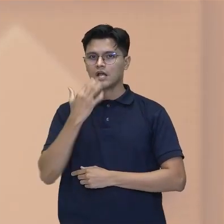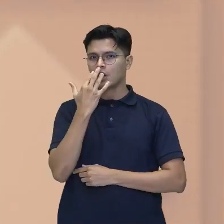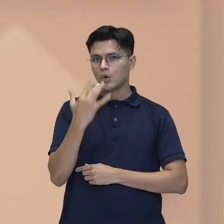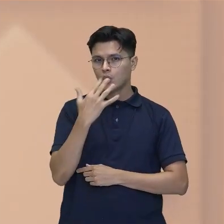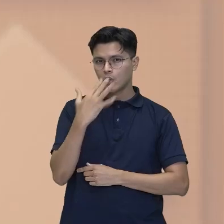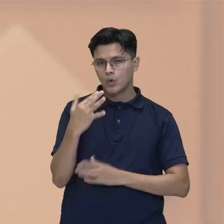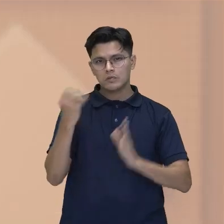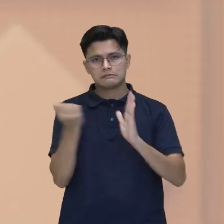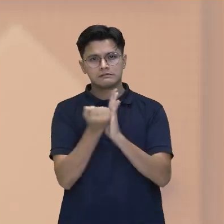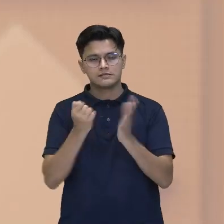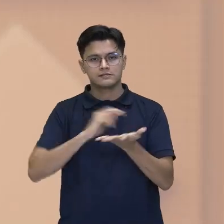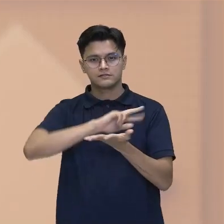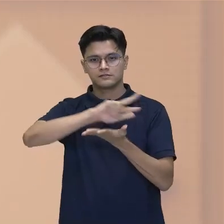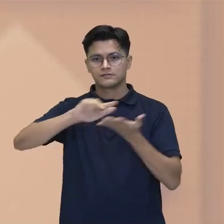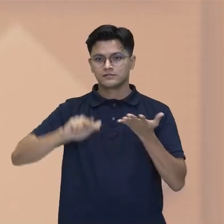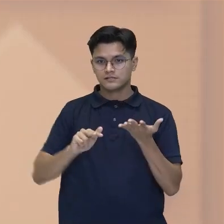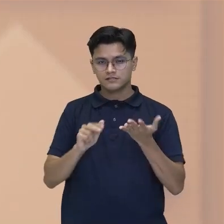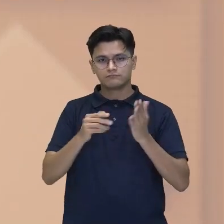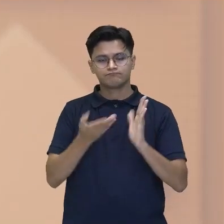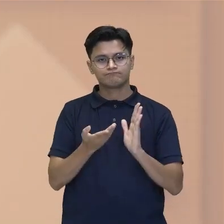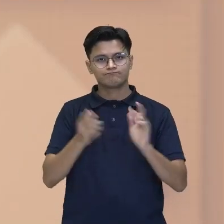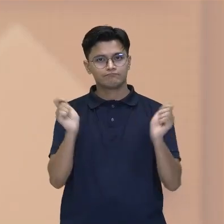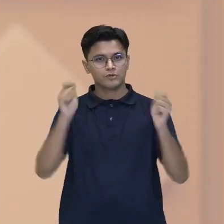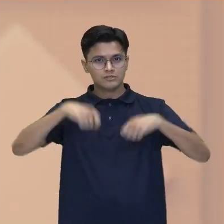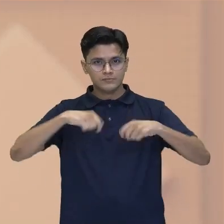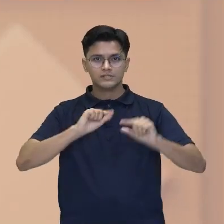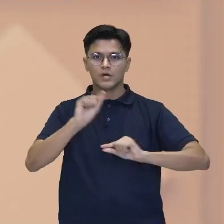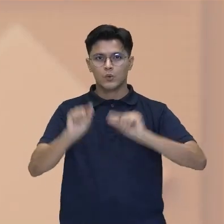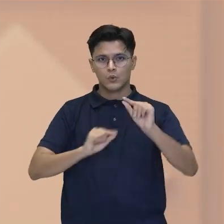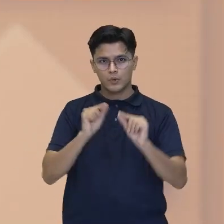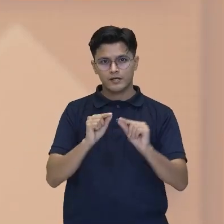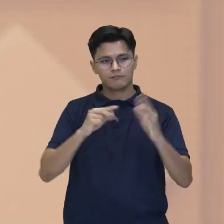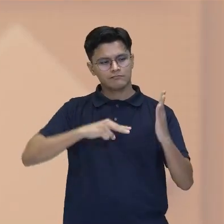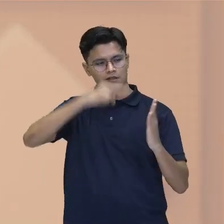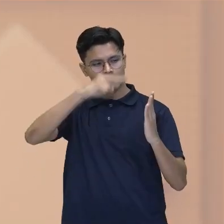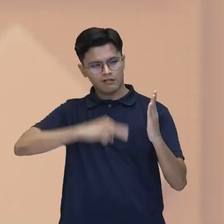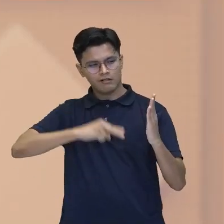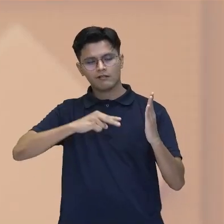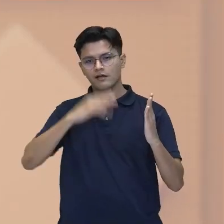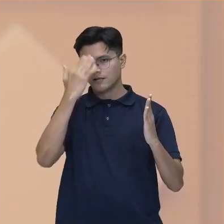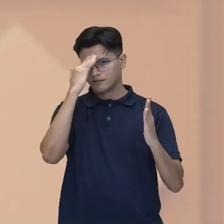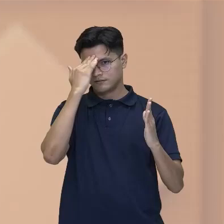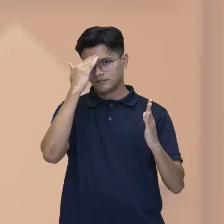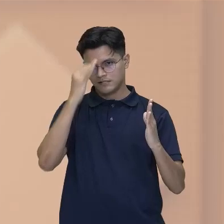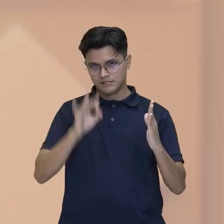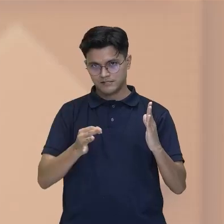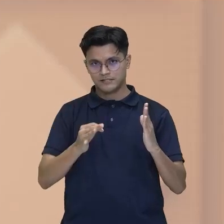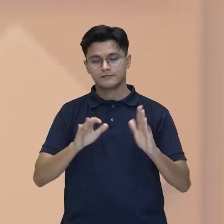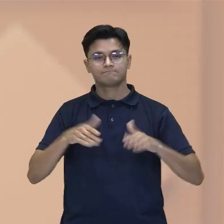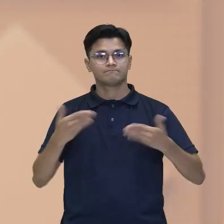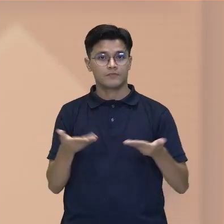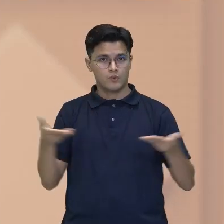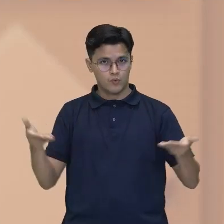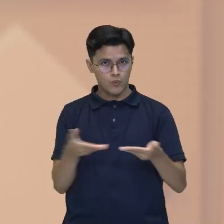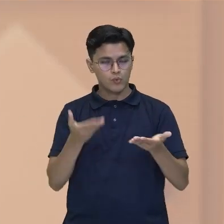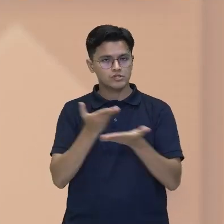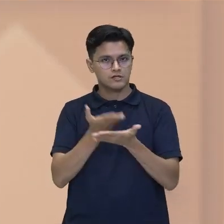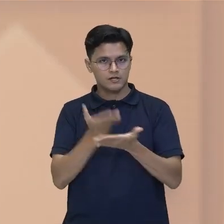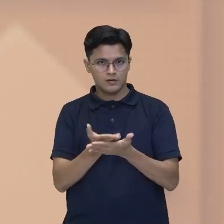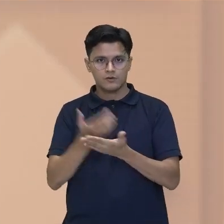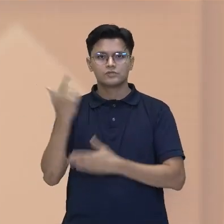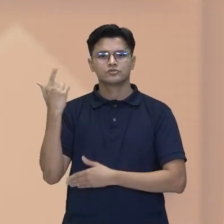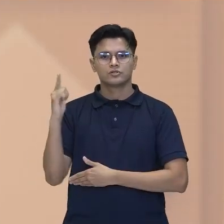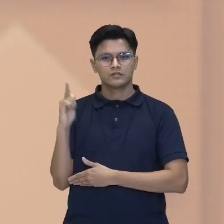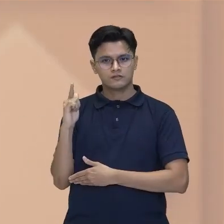símbolos que vão ajudar na leitura desses mapas. Então, nesta aula de geografia,